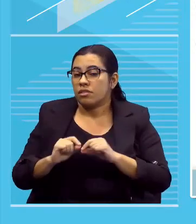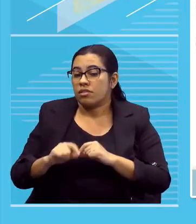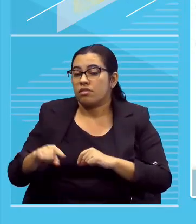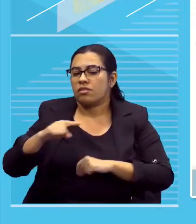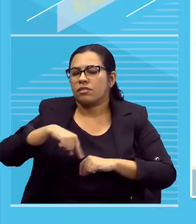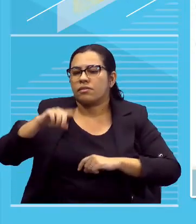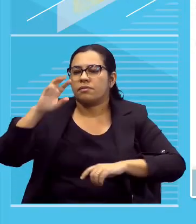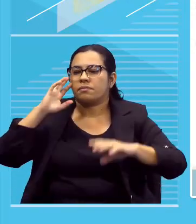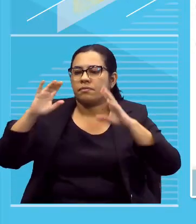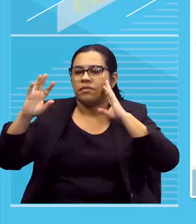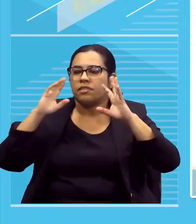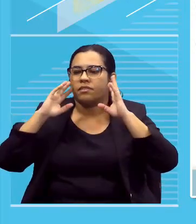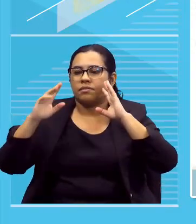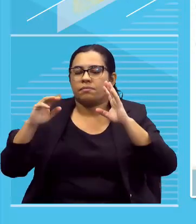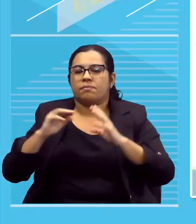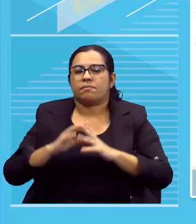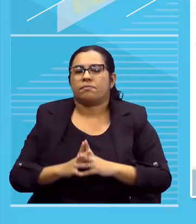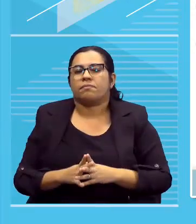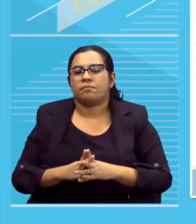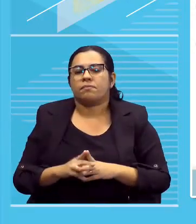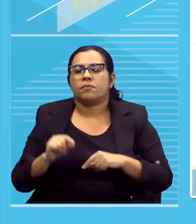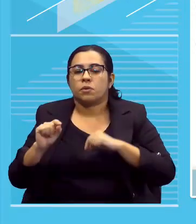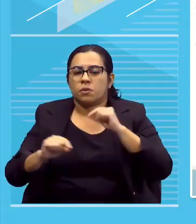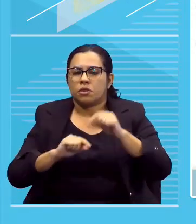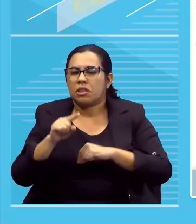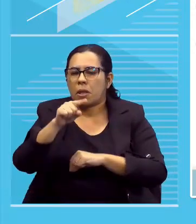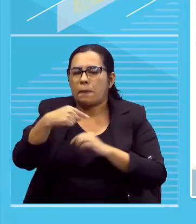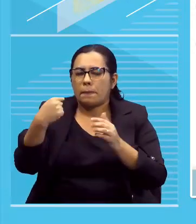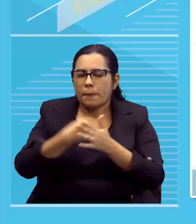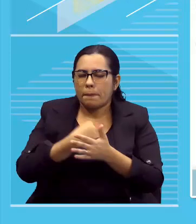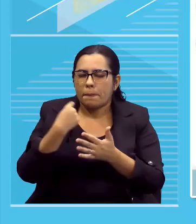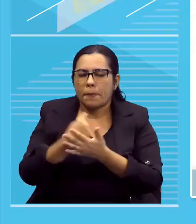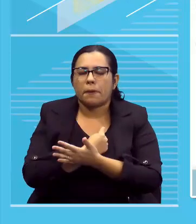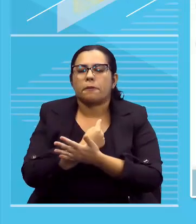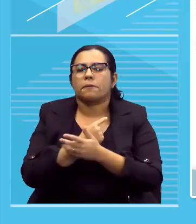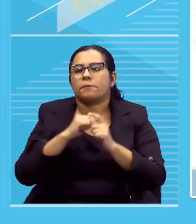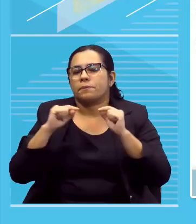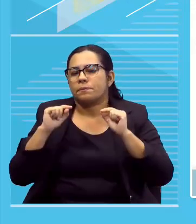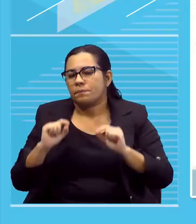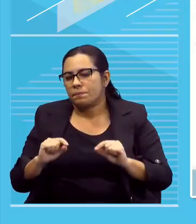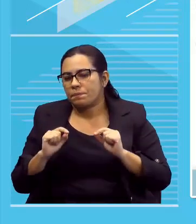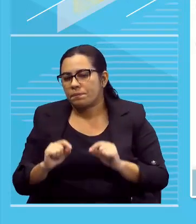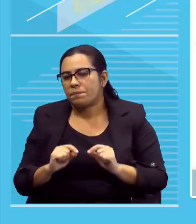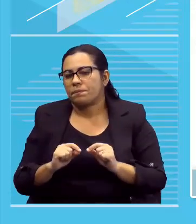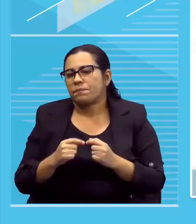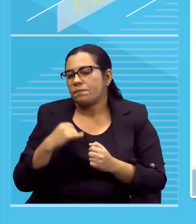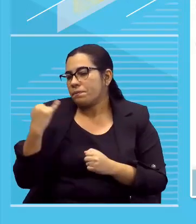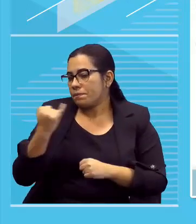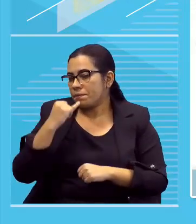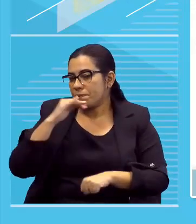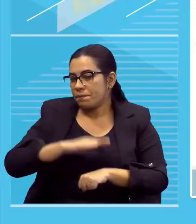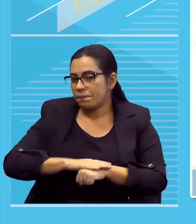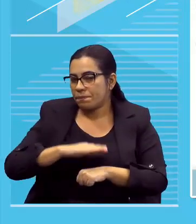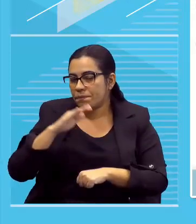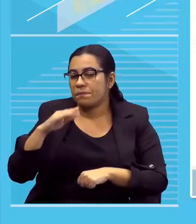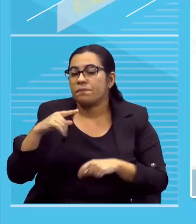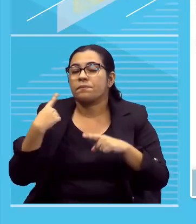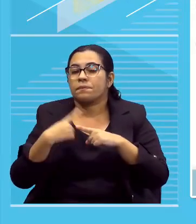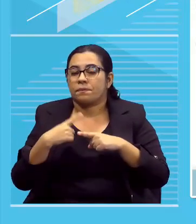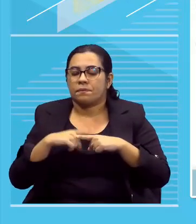sua reflexão aí foi o questionamento melhor dizendo muito importante porque